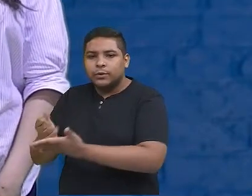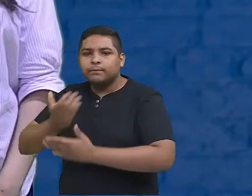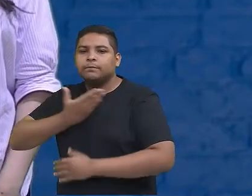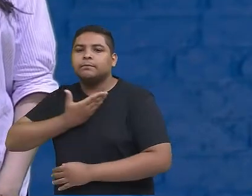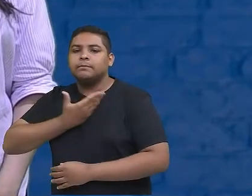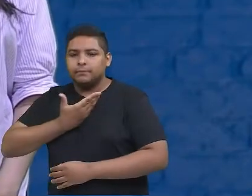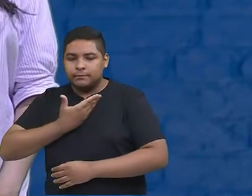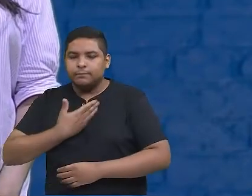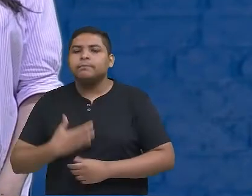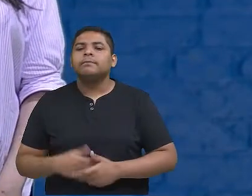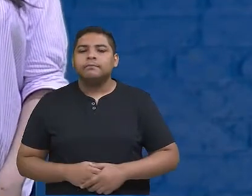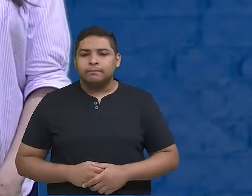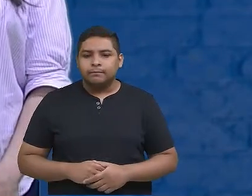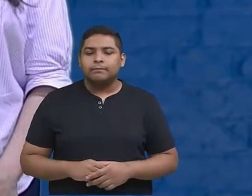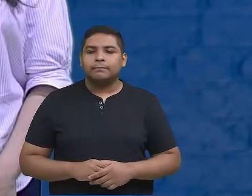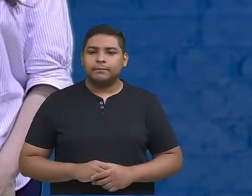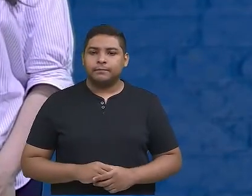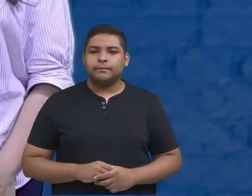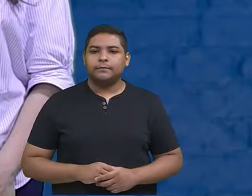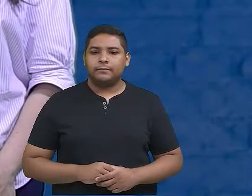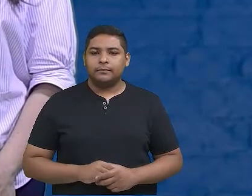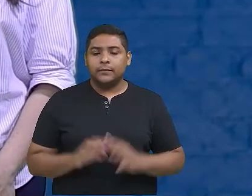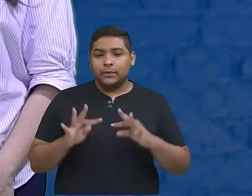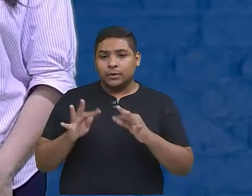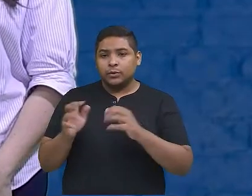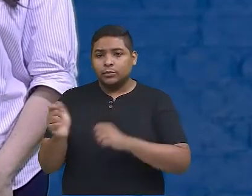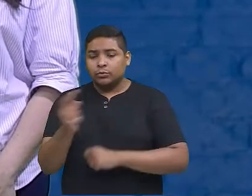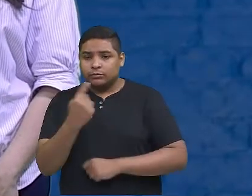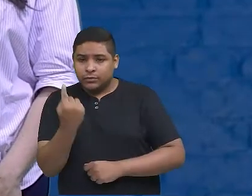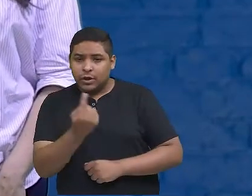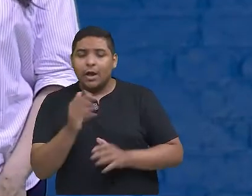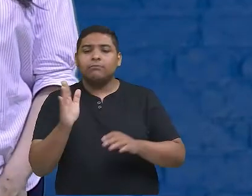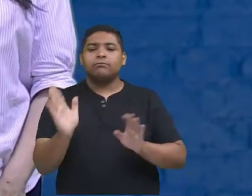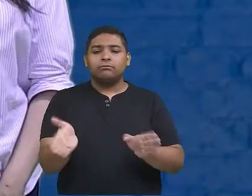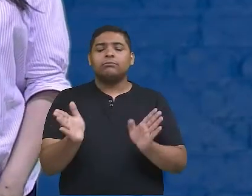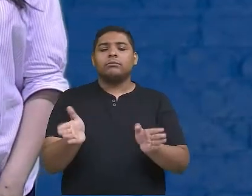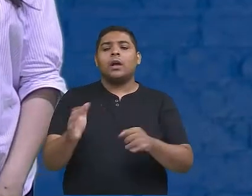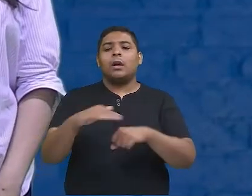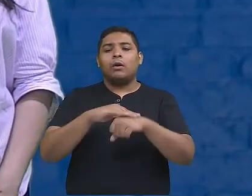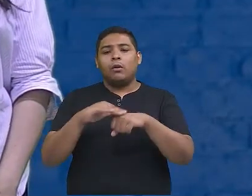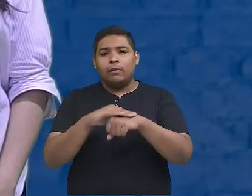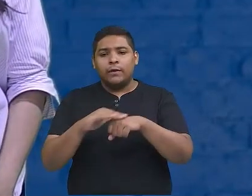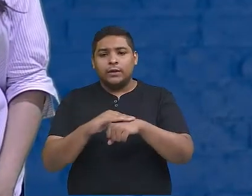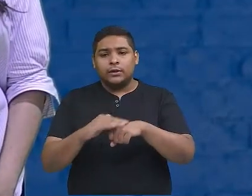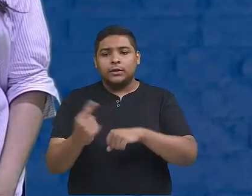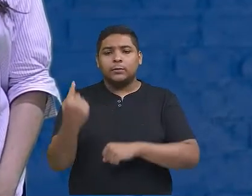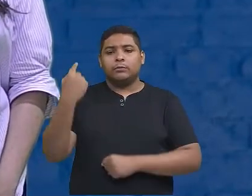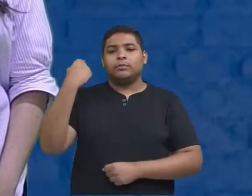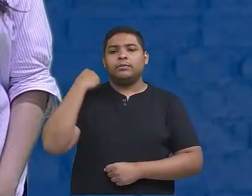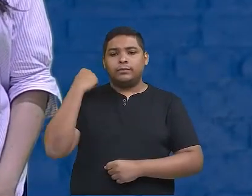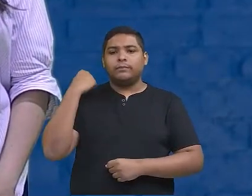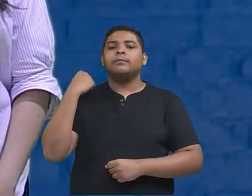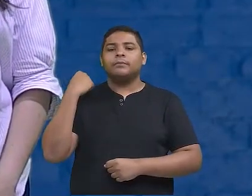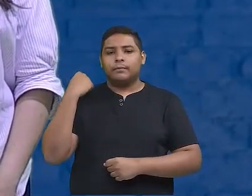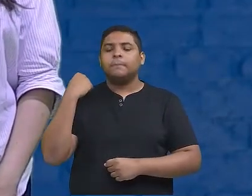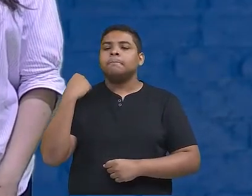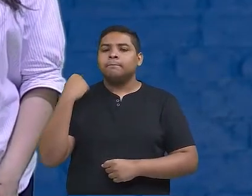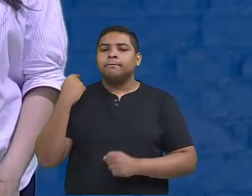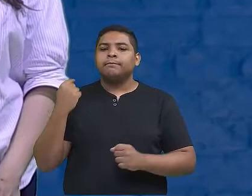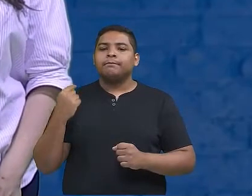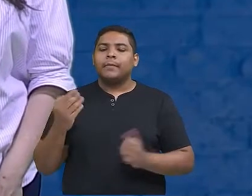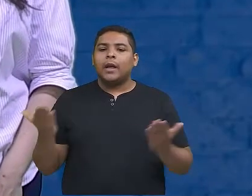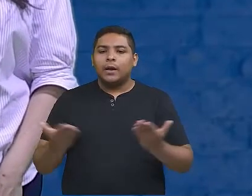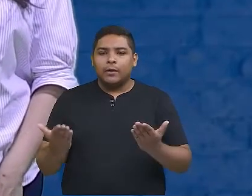o próximo. Tudo que eu falei anteriormente está encaixando agora aqui nas competências.